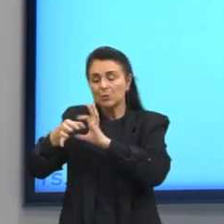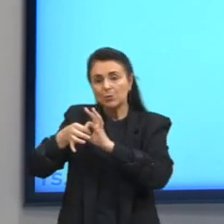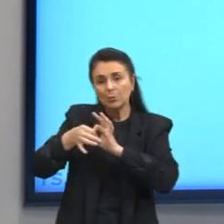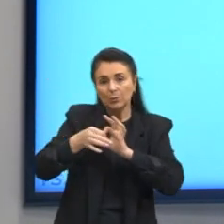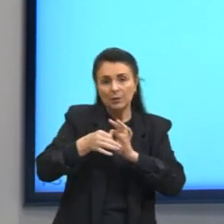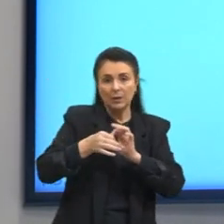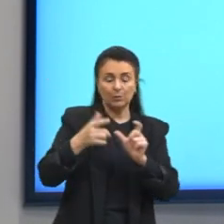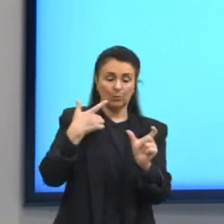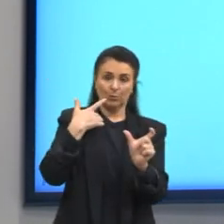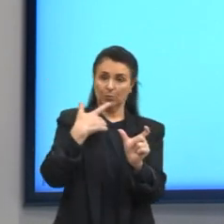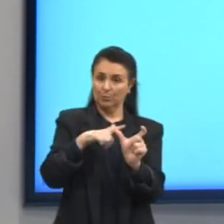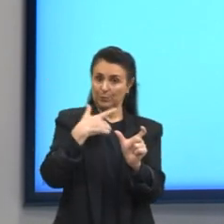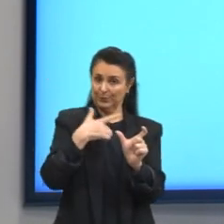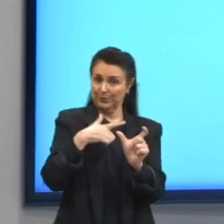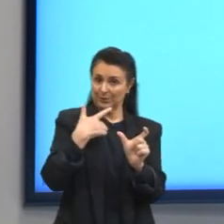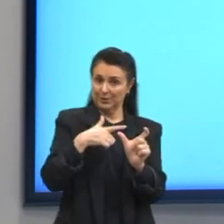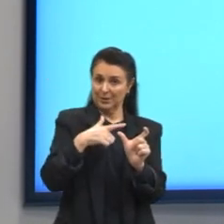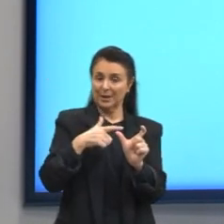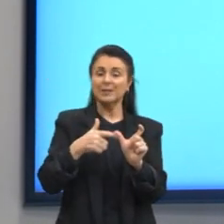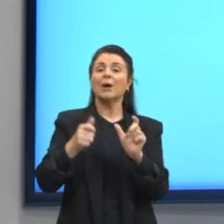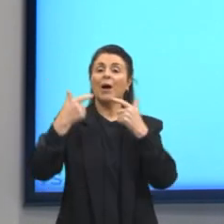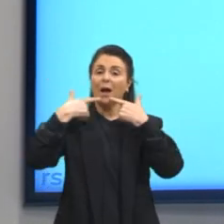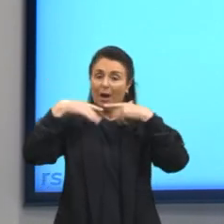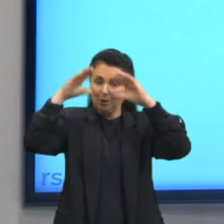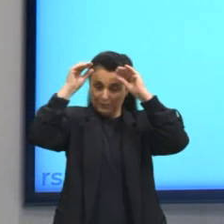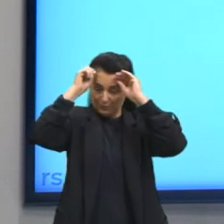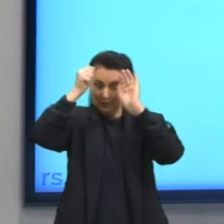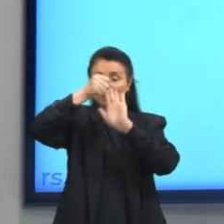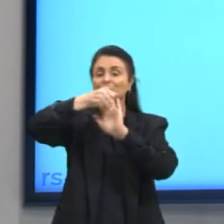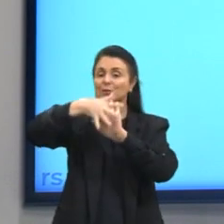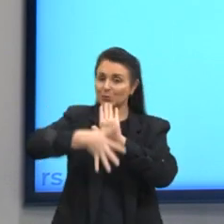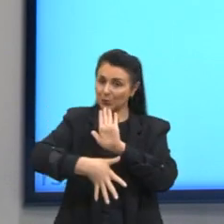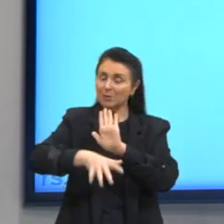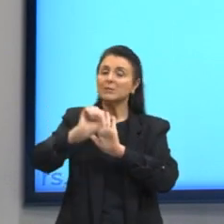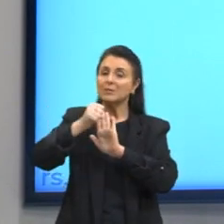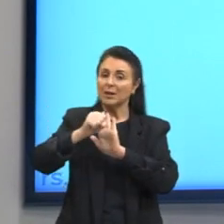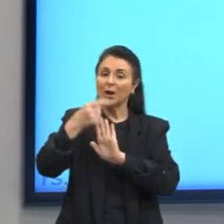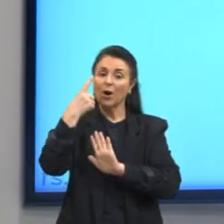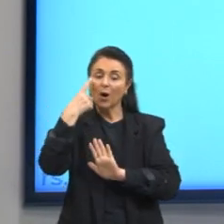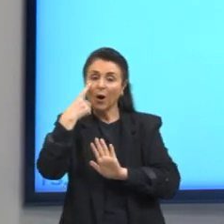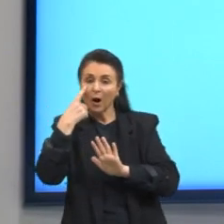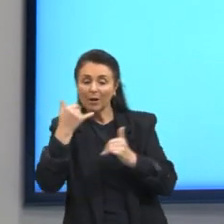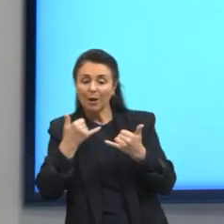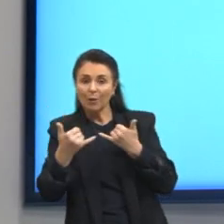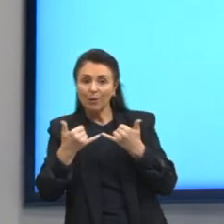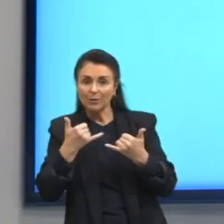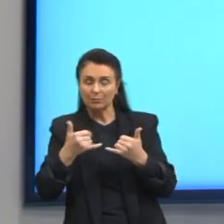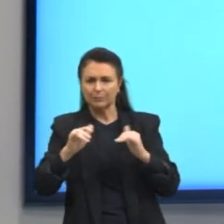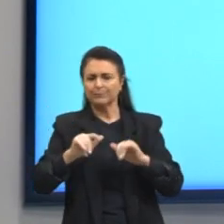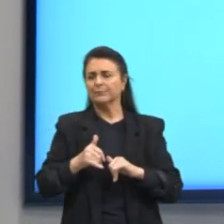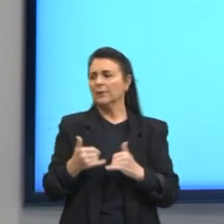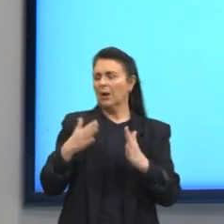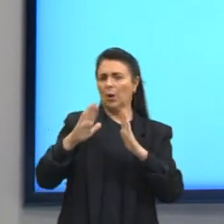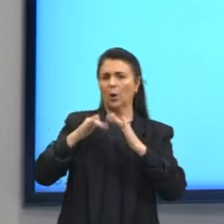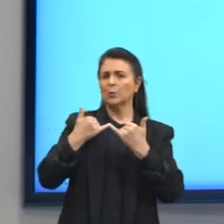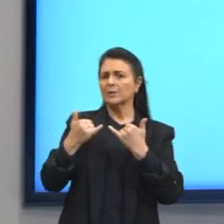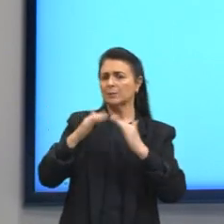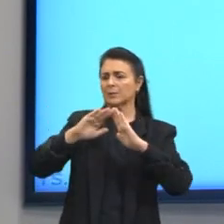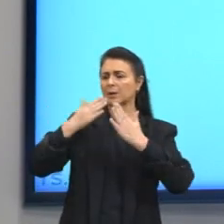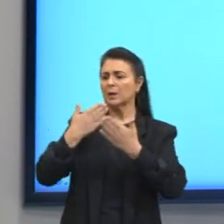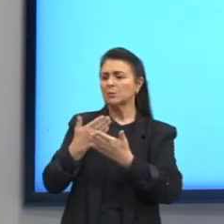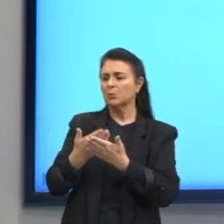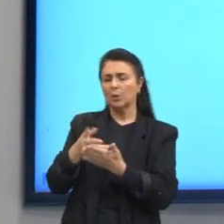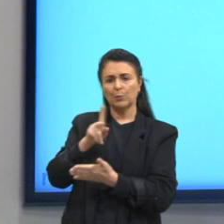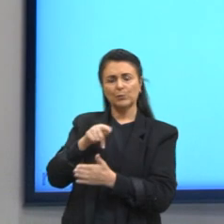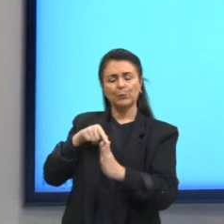o pleonasmo Pode configurar uma figura de linguagem olha o exemplo né a gente está na escola a professora pergunta